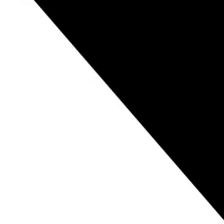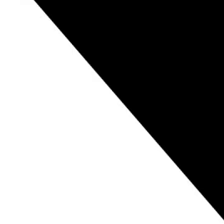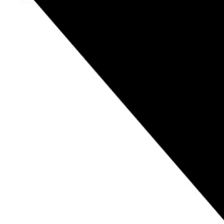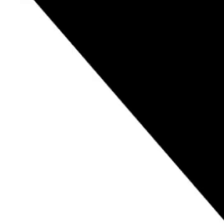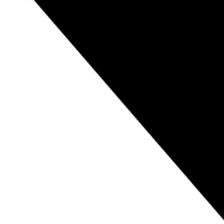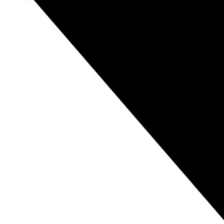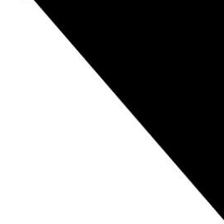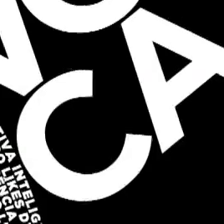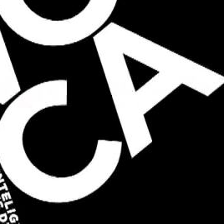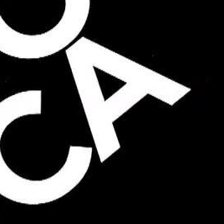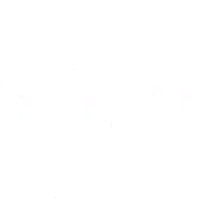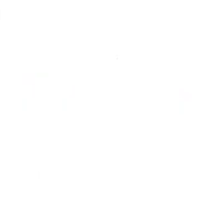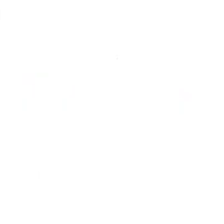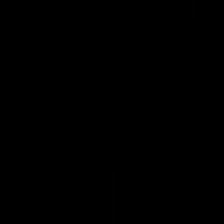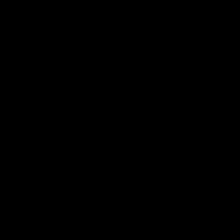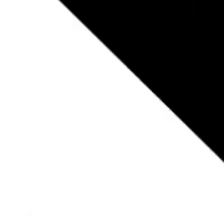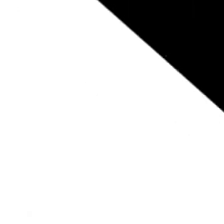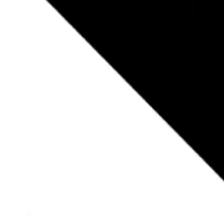E aí